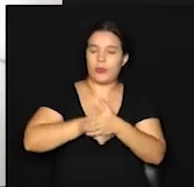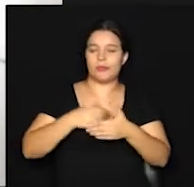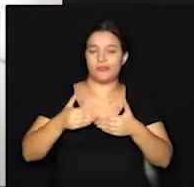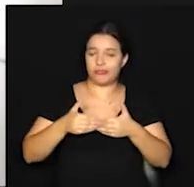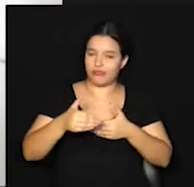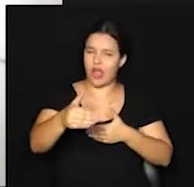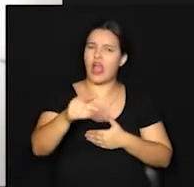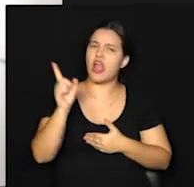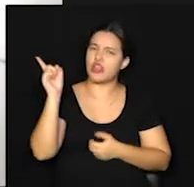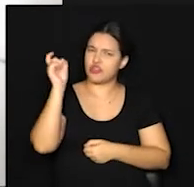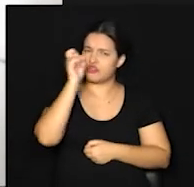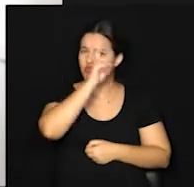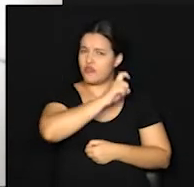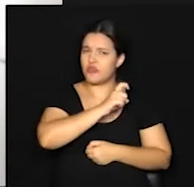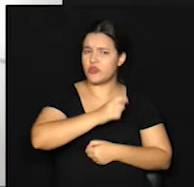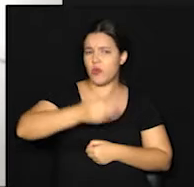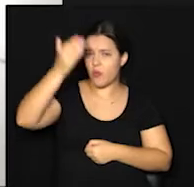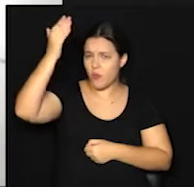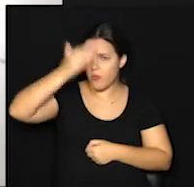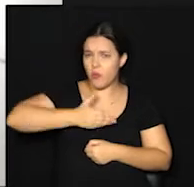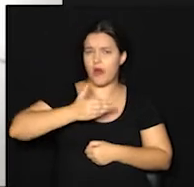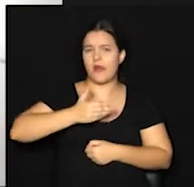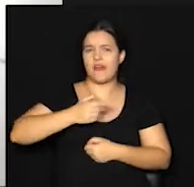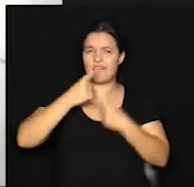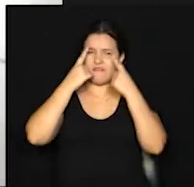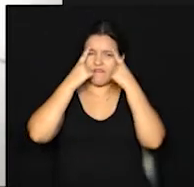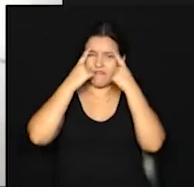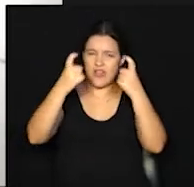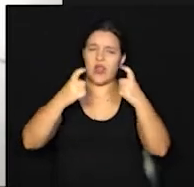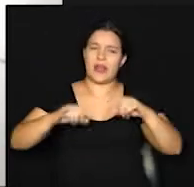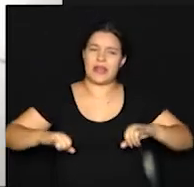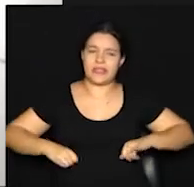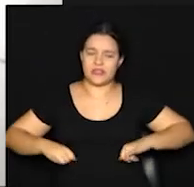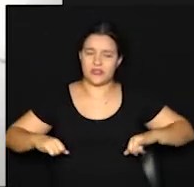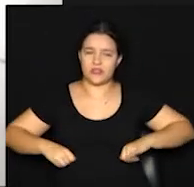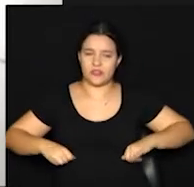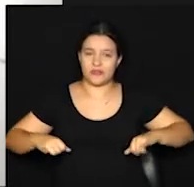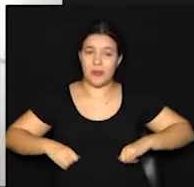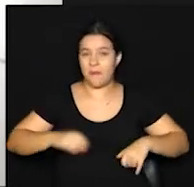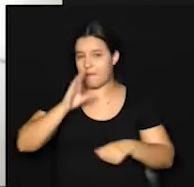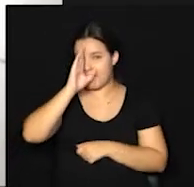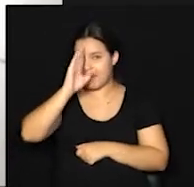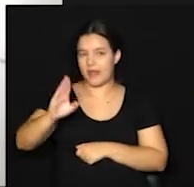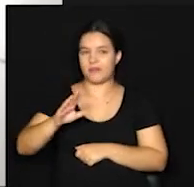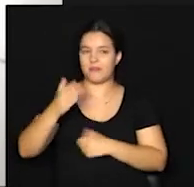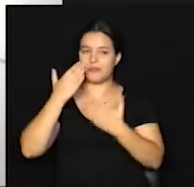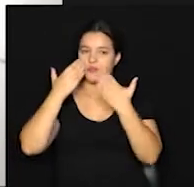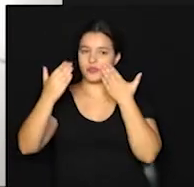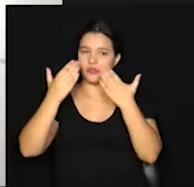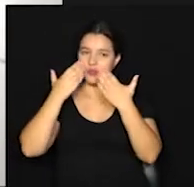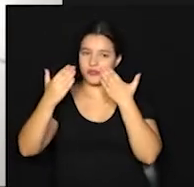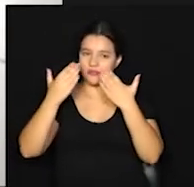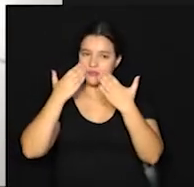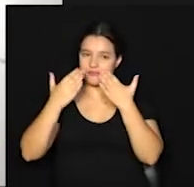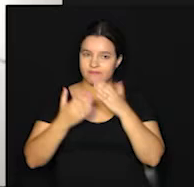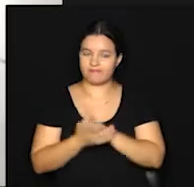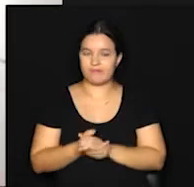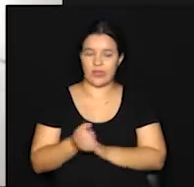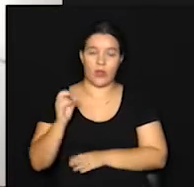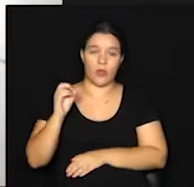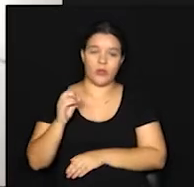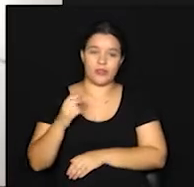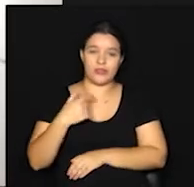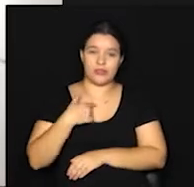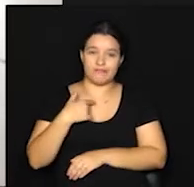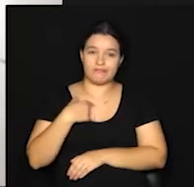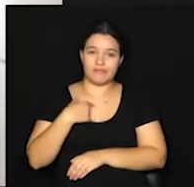provar um abuso psicológico, né? Então, no meu caso, eu tinha duas opções. Ou eu ficava naquela relação ou